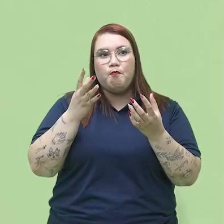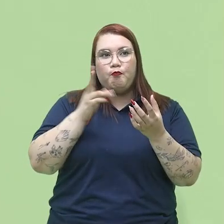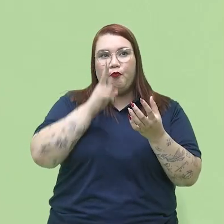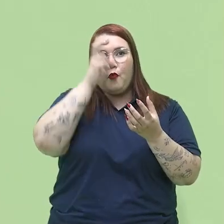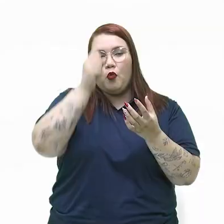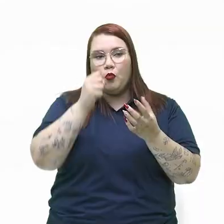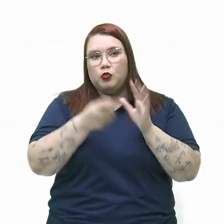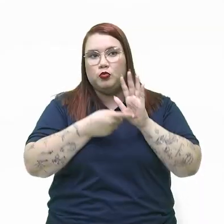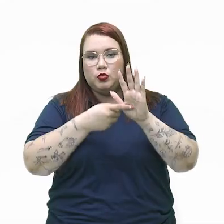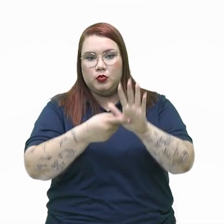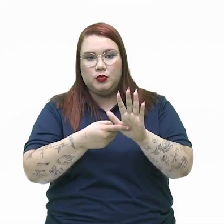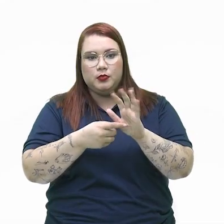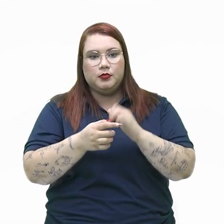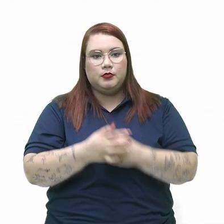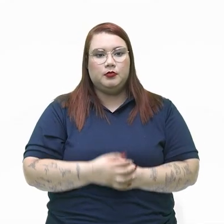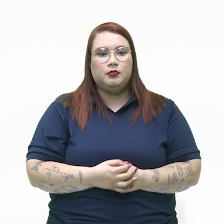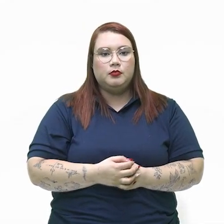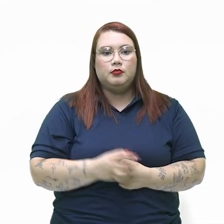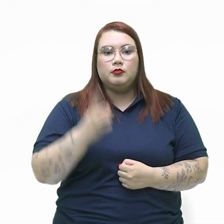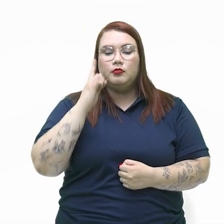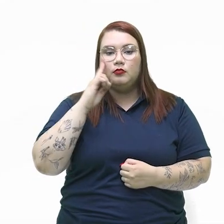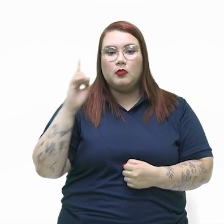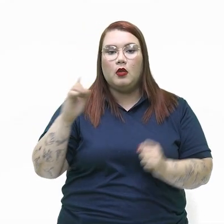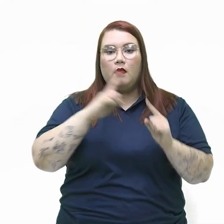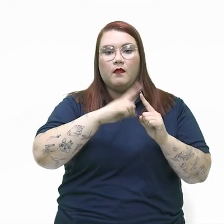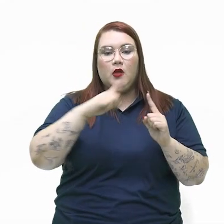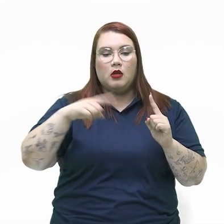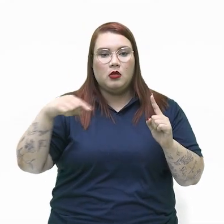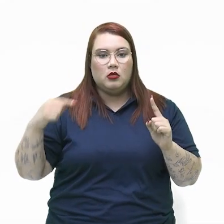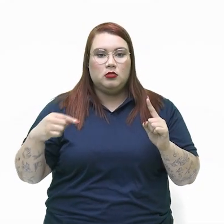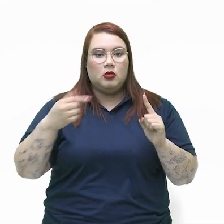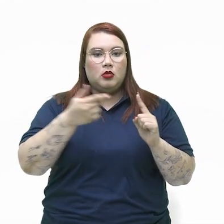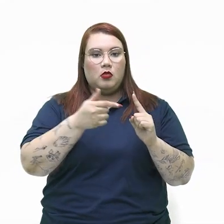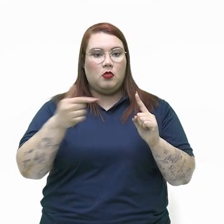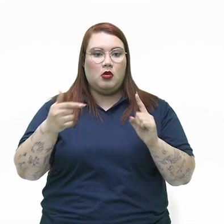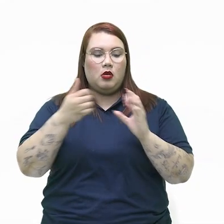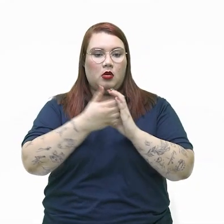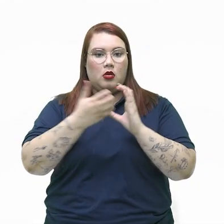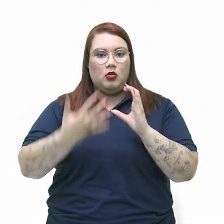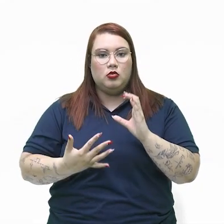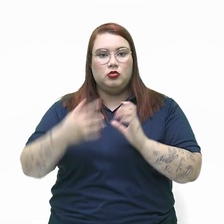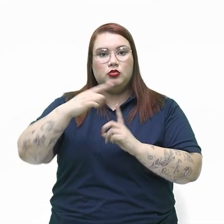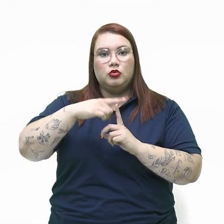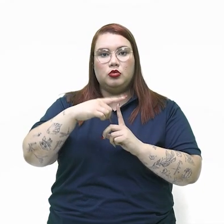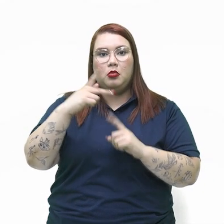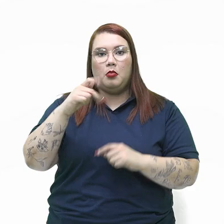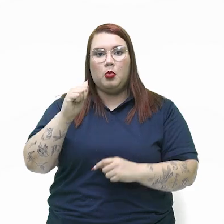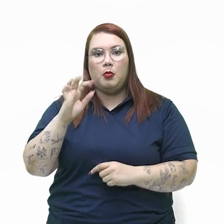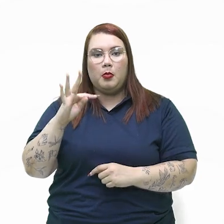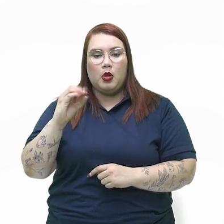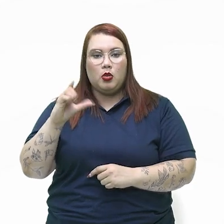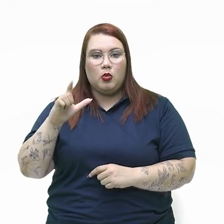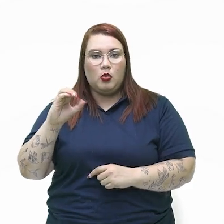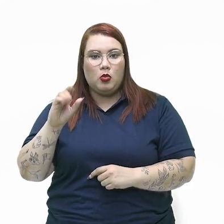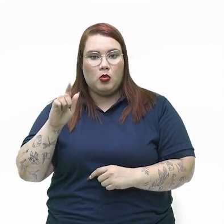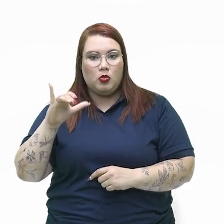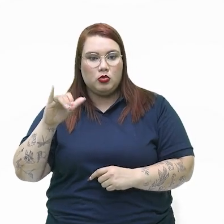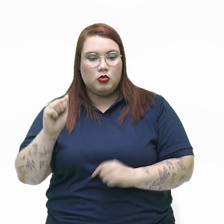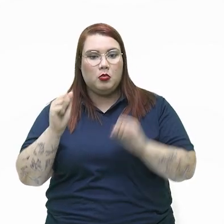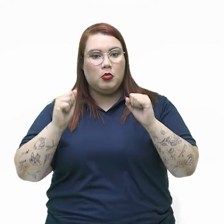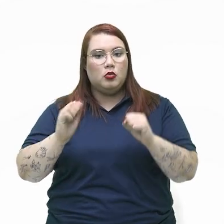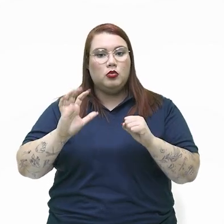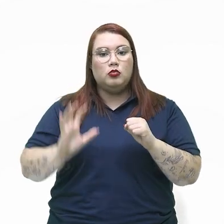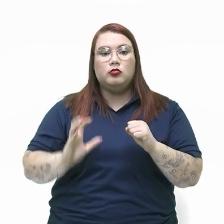significativamente a espécie humana. Né? Essas variações elas não são caracterizadas como patológicas e podem ocorrer, por